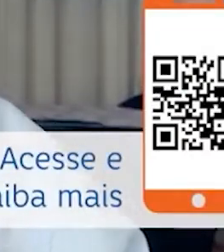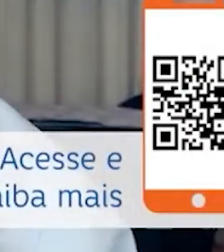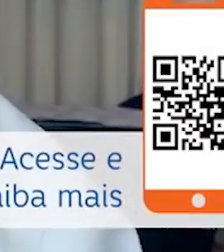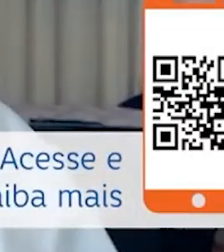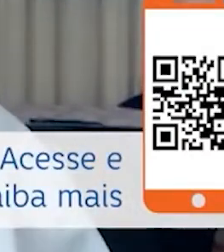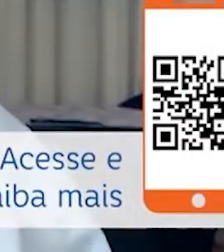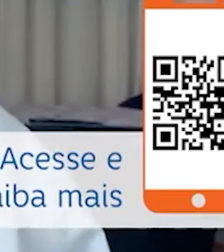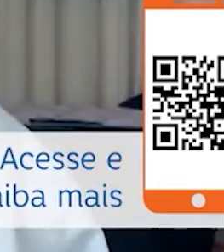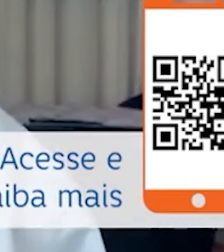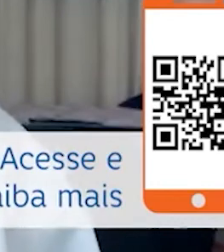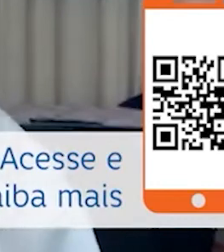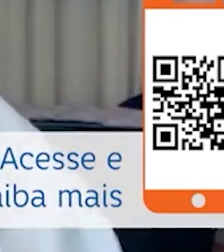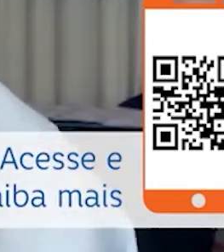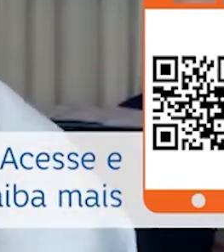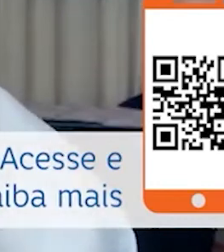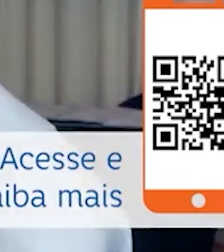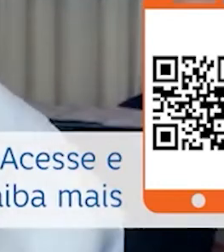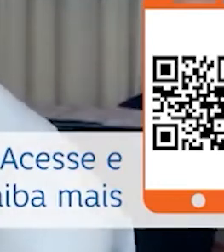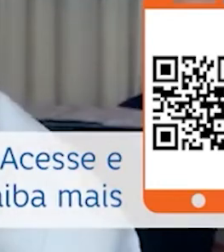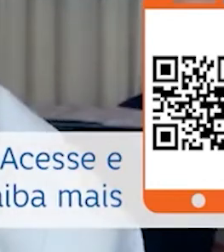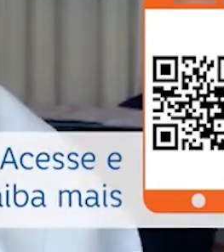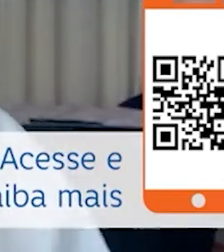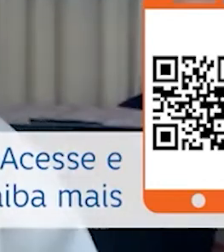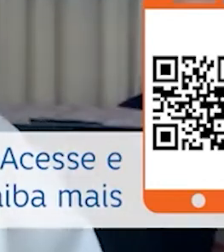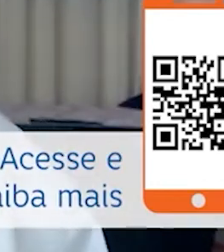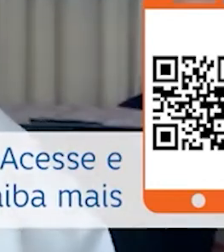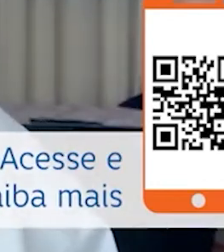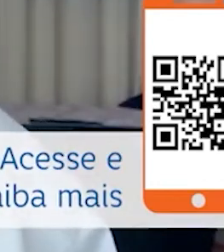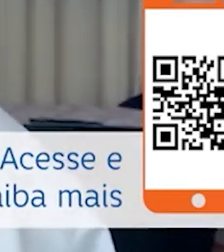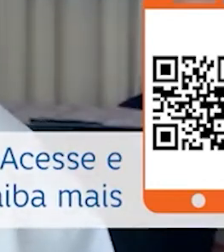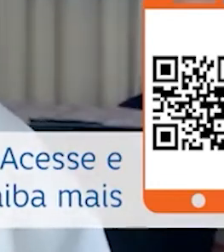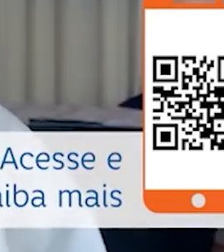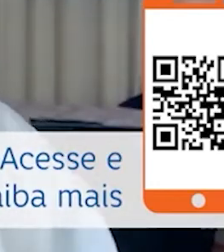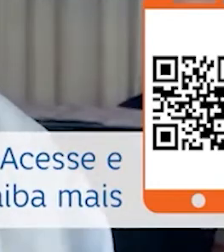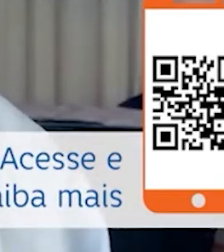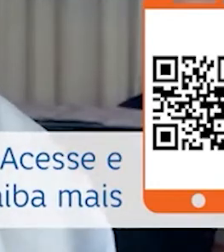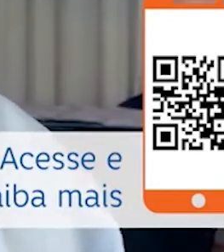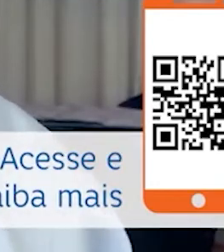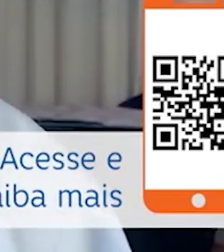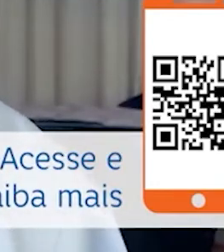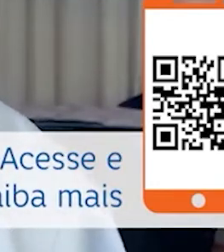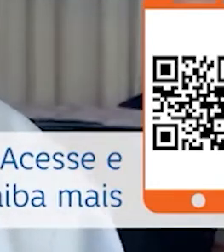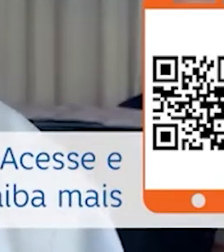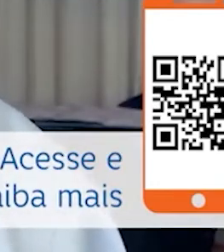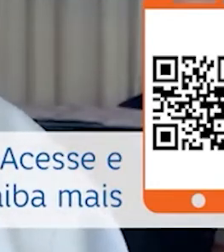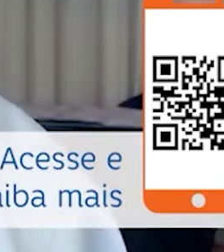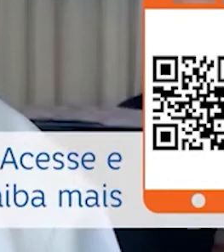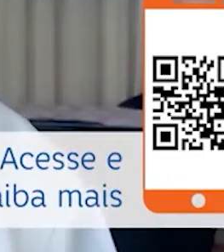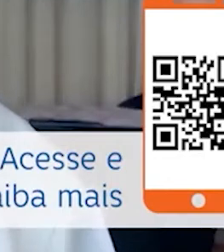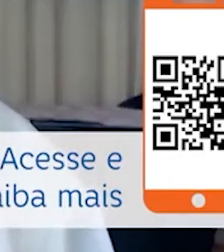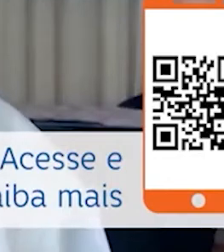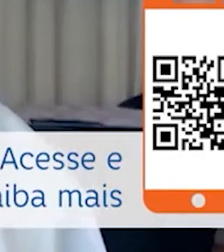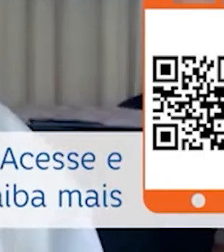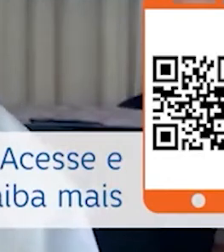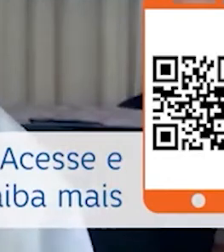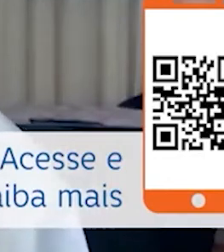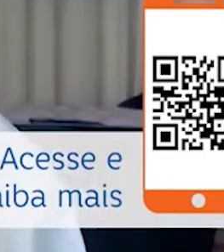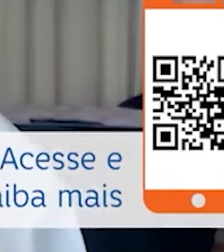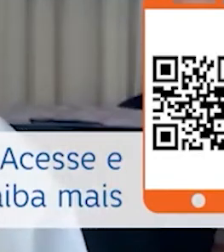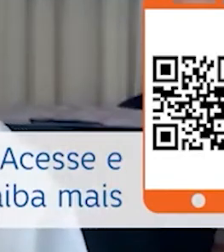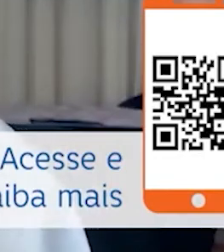voluntariar, não tenha medo. A saúde também é essencial. Se você não faz parte do grupo de risco